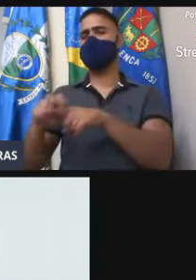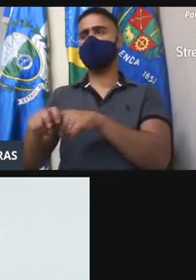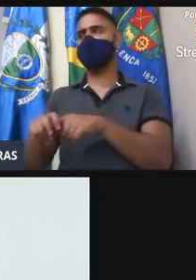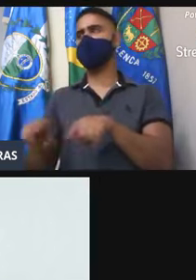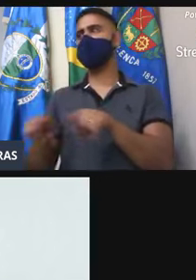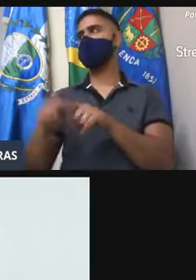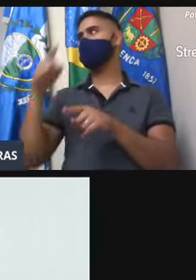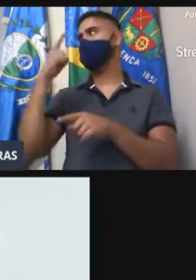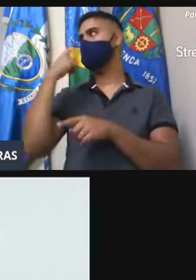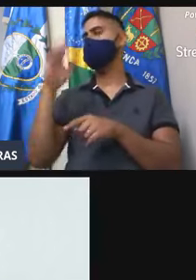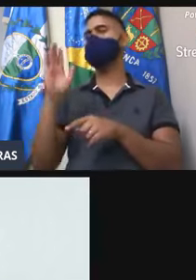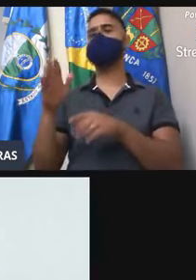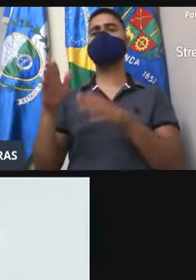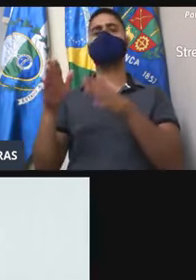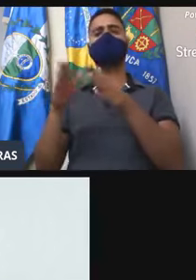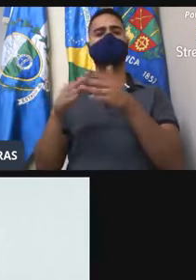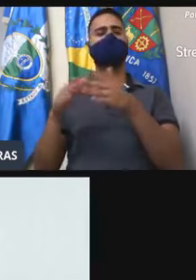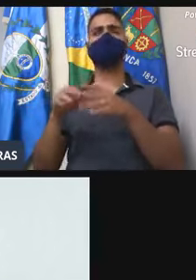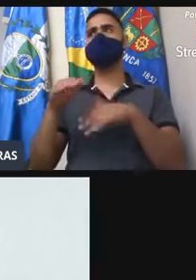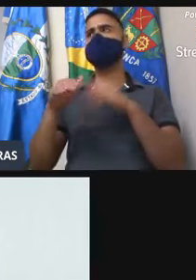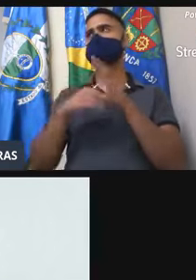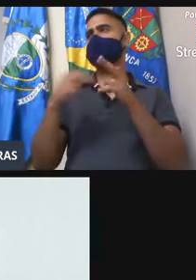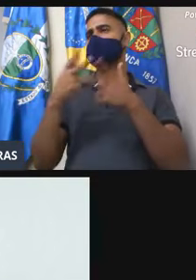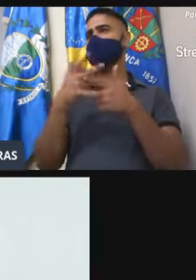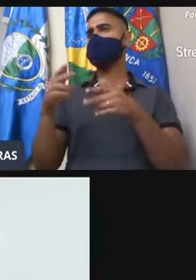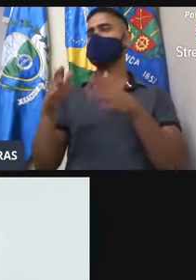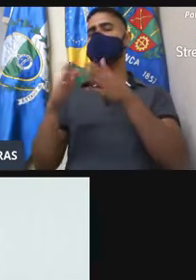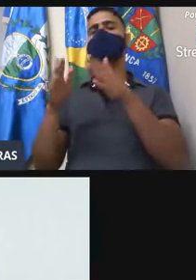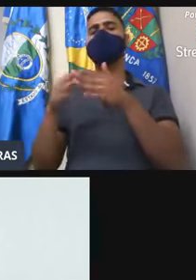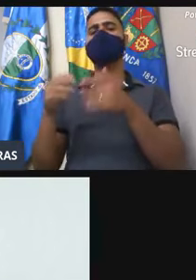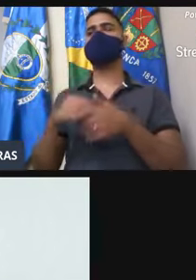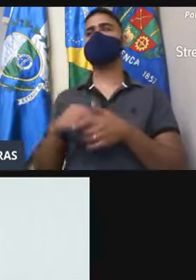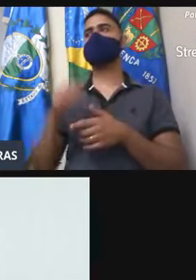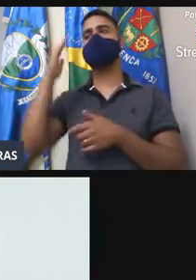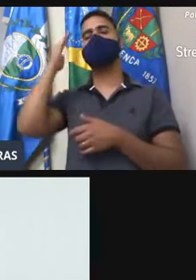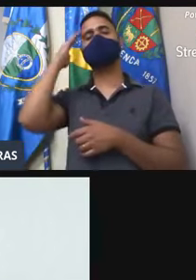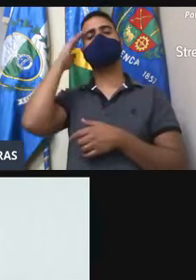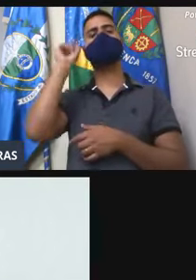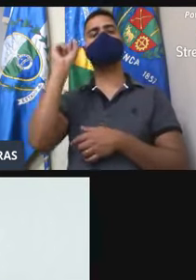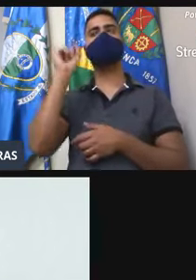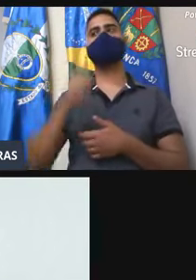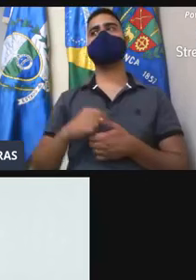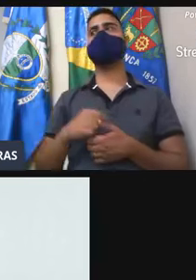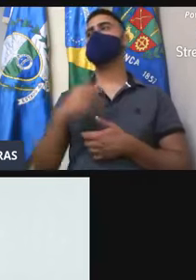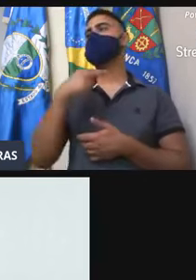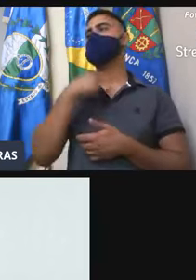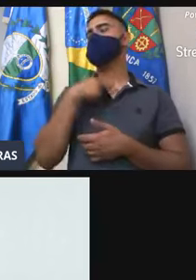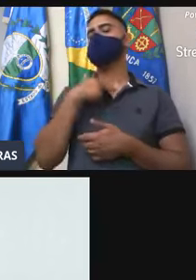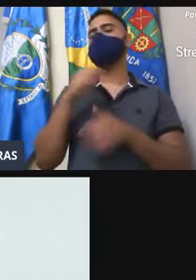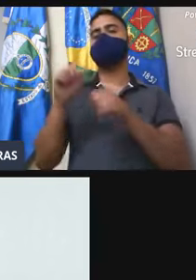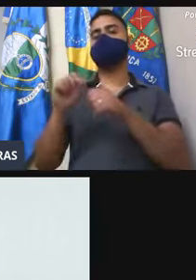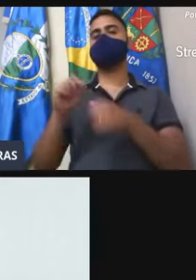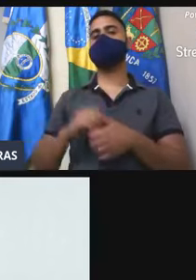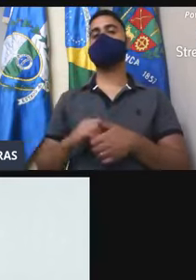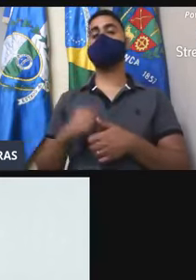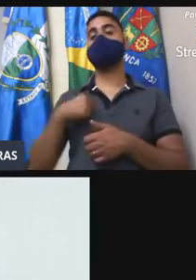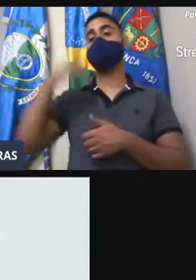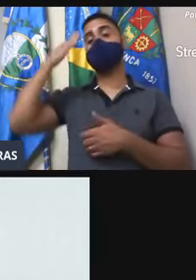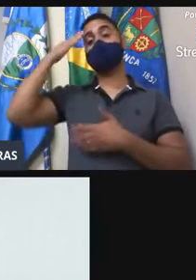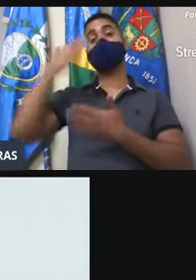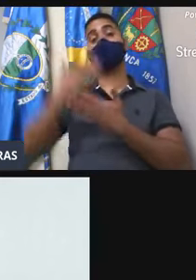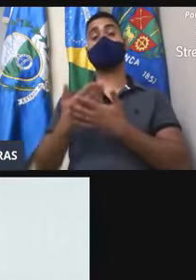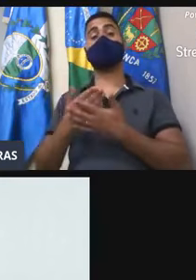lixo, joga de um a tudo dentro da valeta, todo mundo sabe. Então eu acho que isso aí não pode ser feito. Então eu acredito